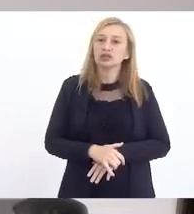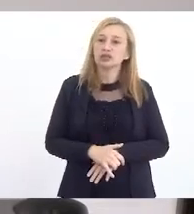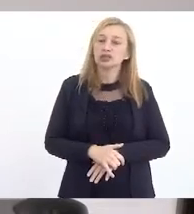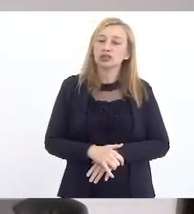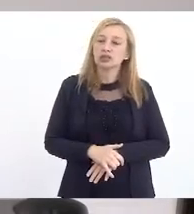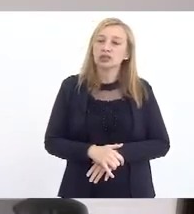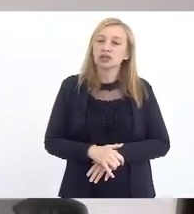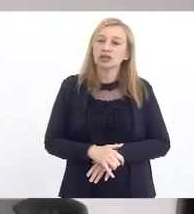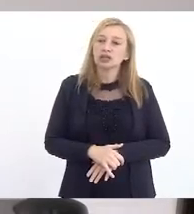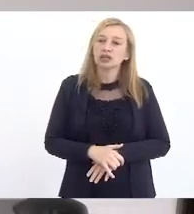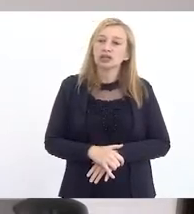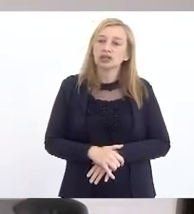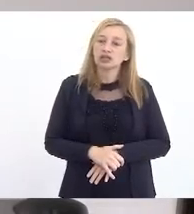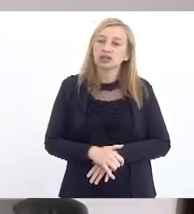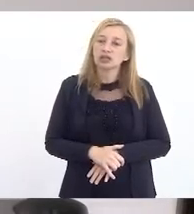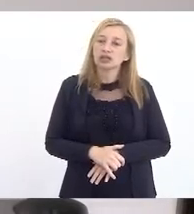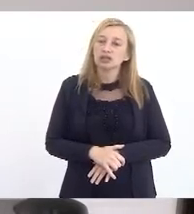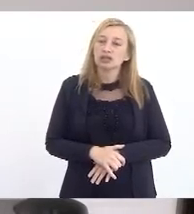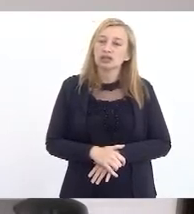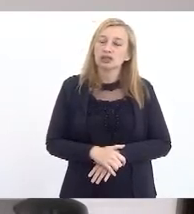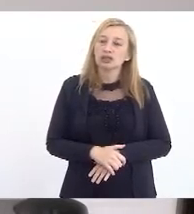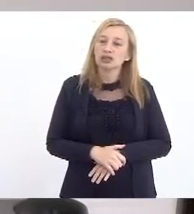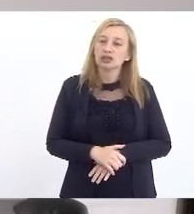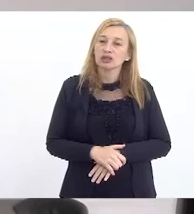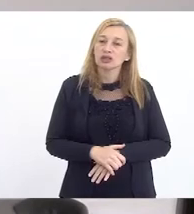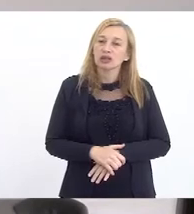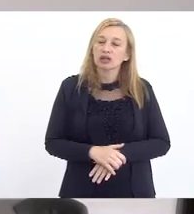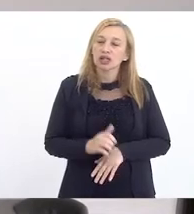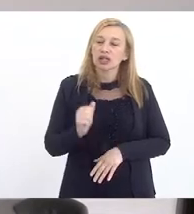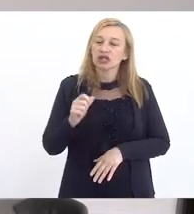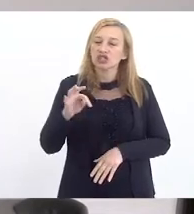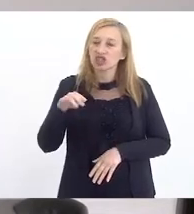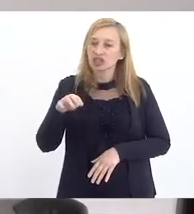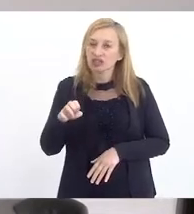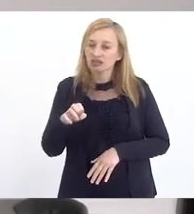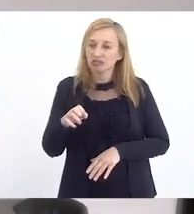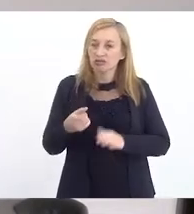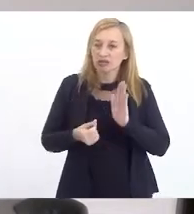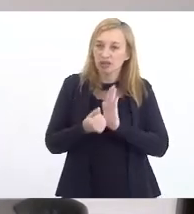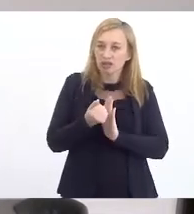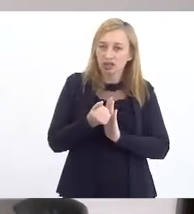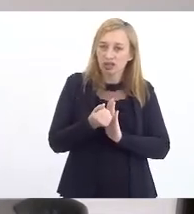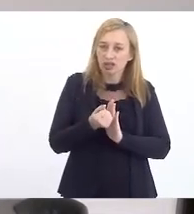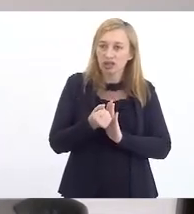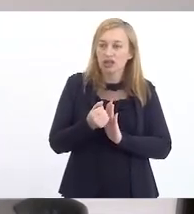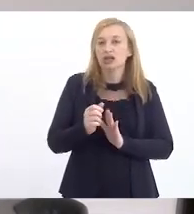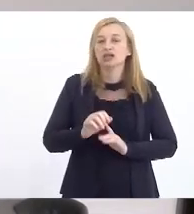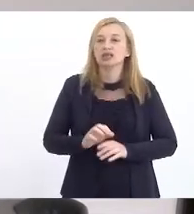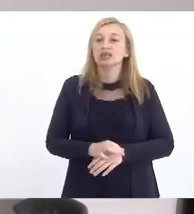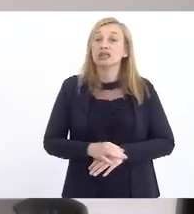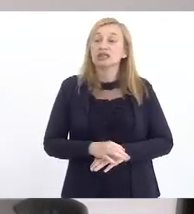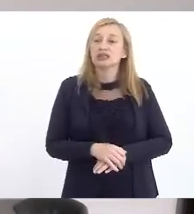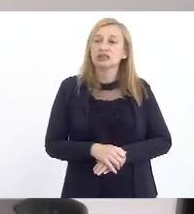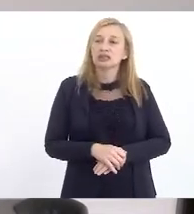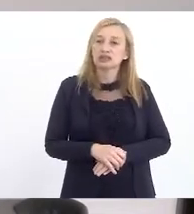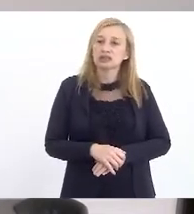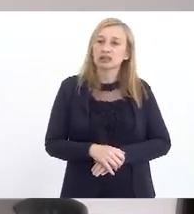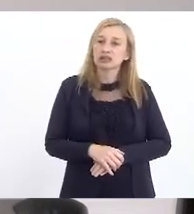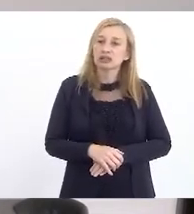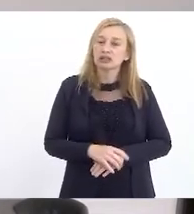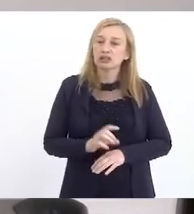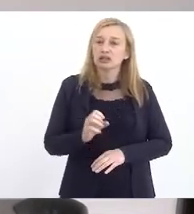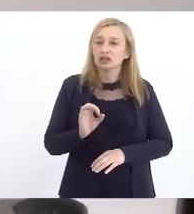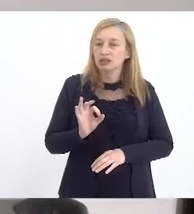esse agente financeiro, evidentemente, passa pela AGRIO. E, evidentemente, quanto